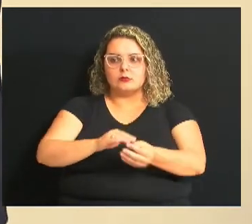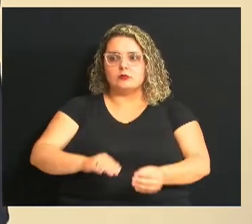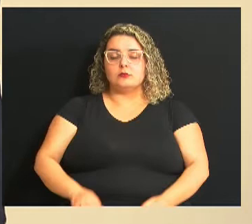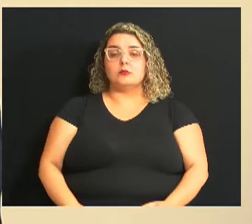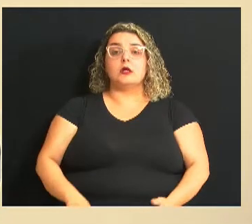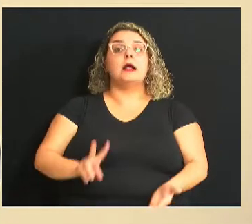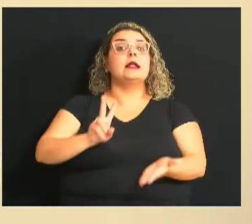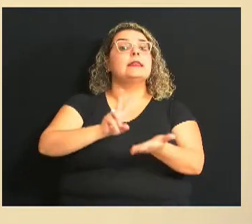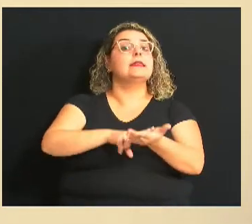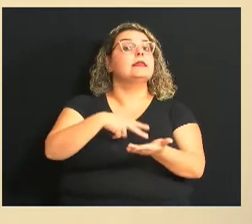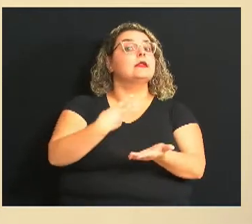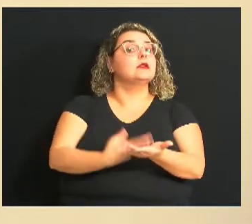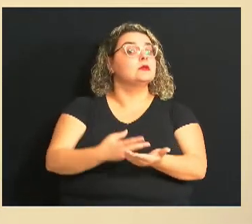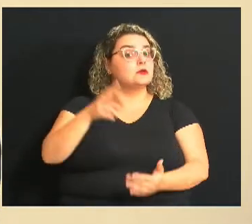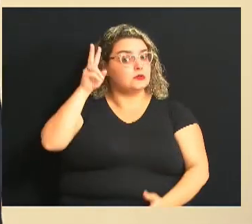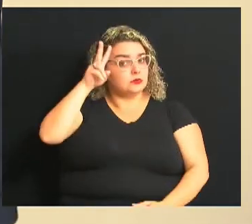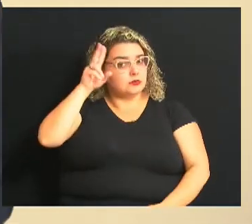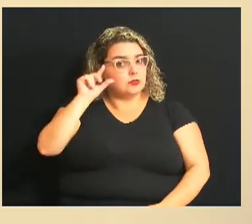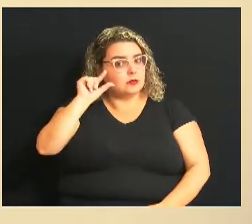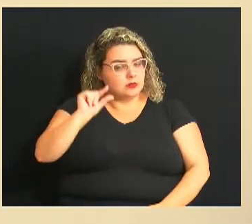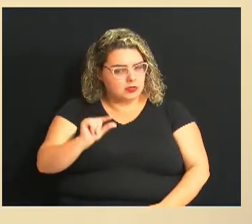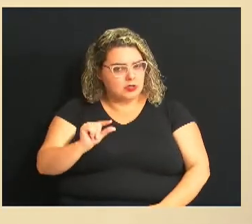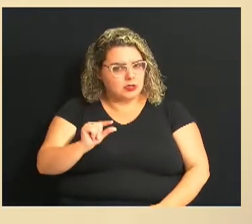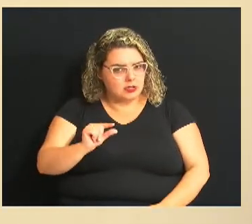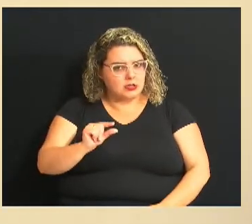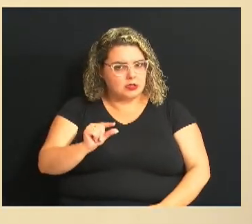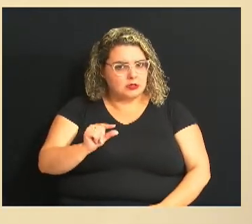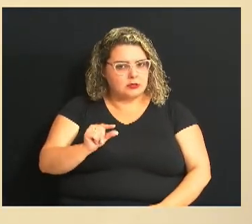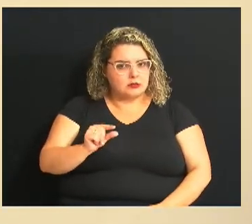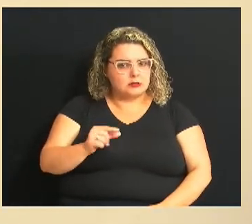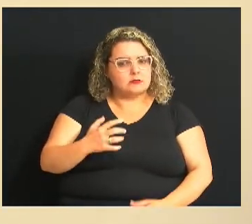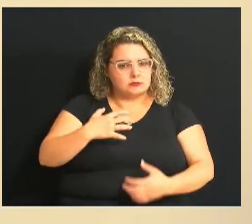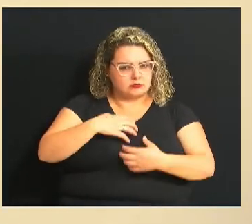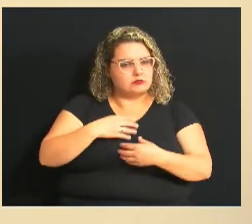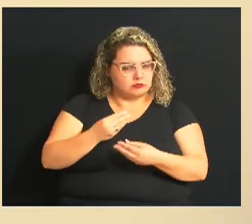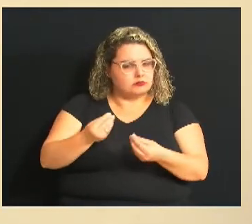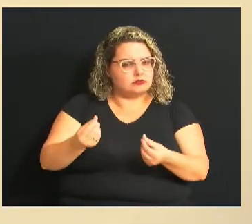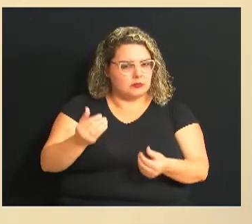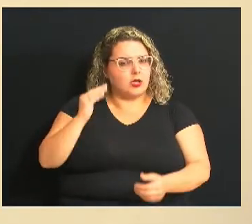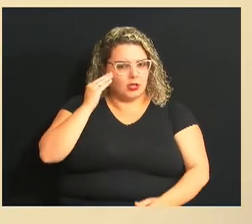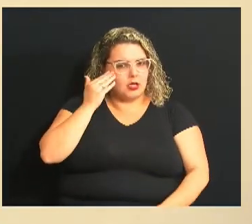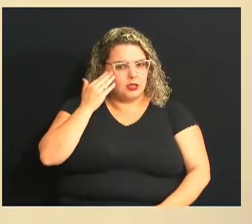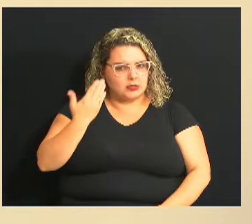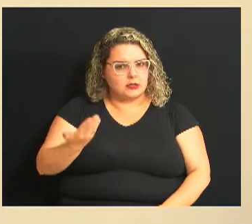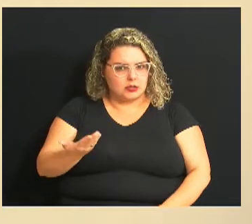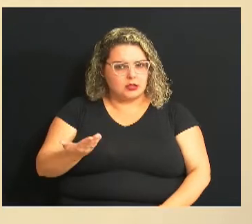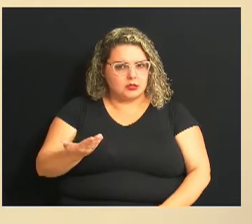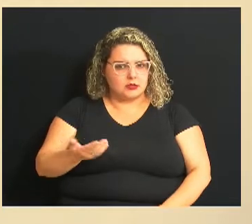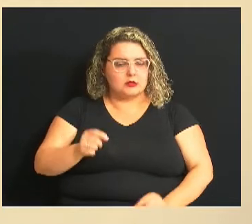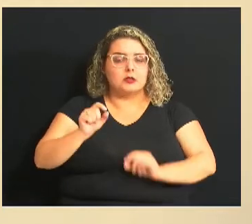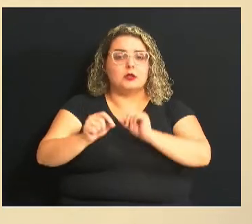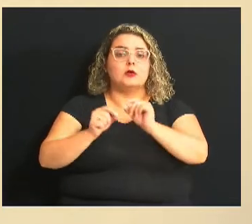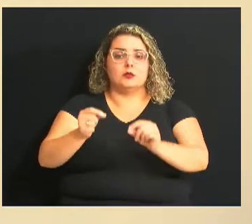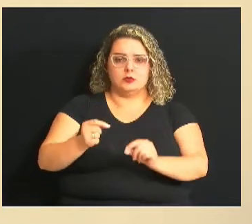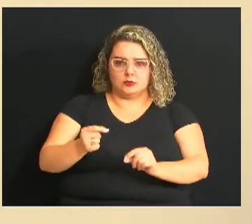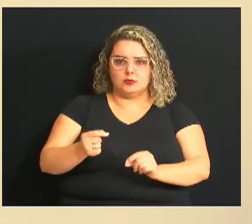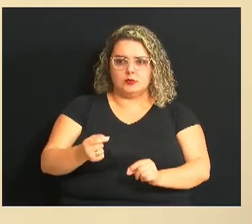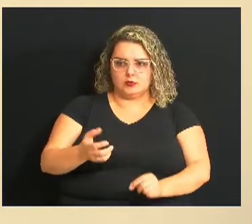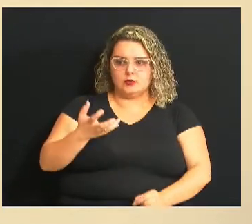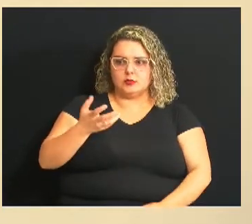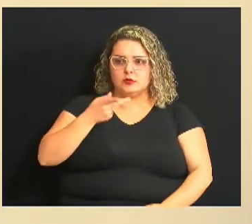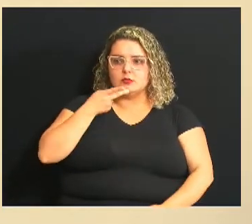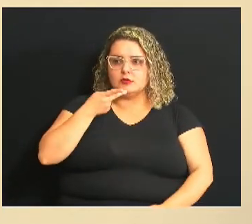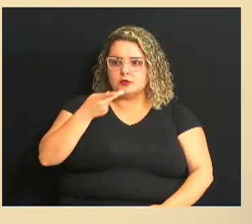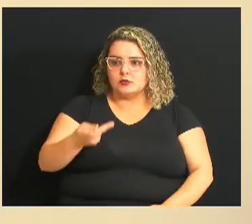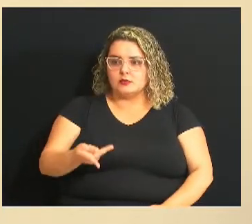Traduzindo essa história, essa pequena história, e as pessoas mais sensíveis entendem exatamente o que eu quis dizer, mas é